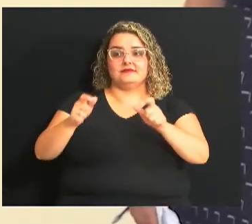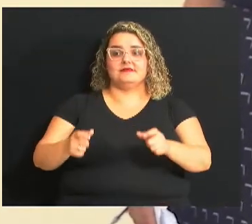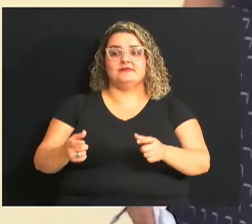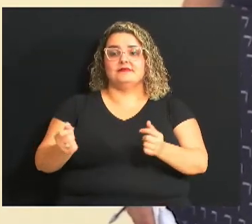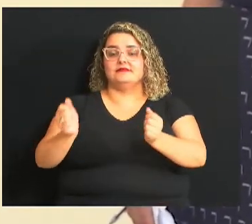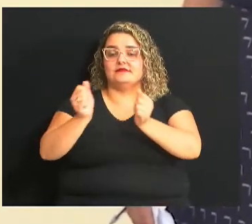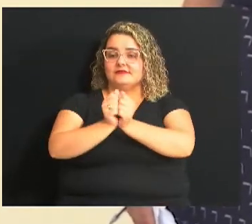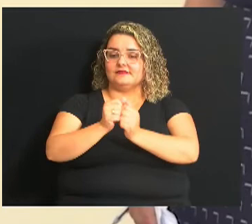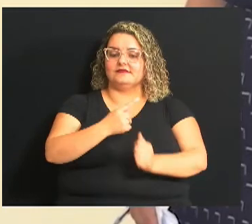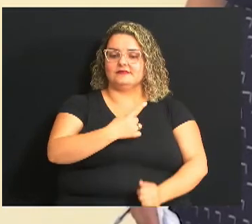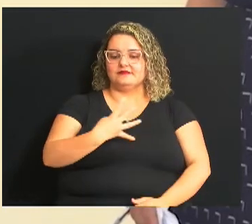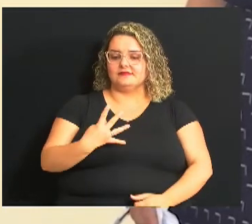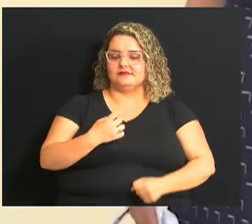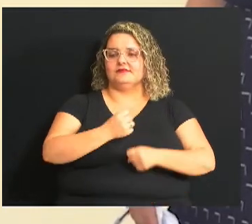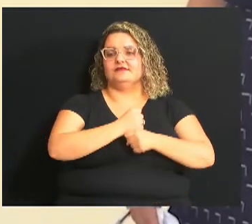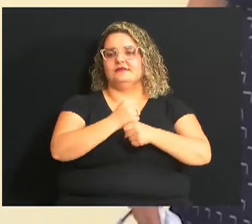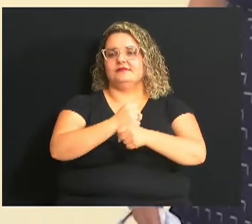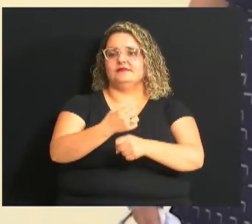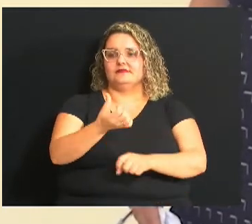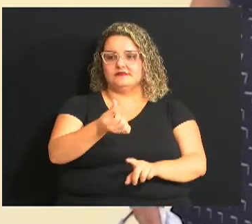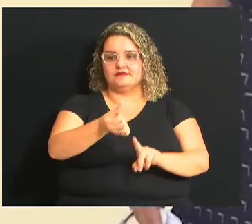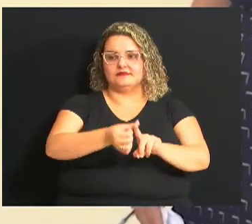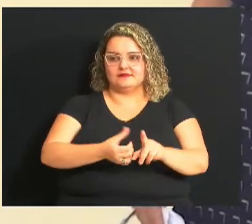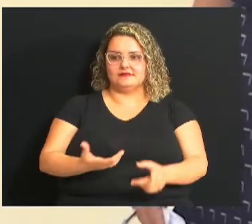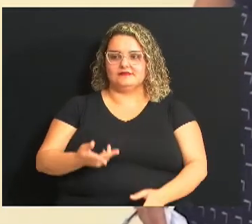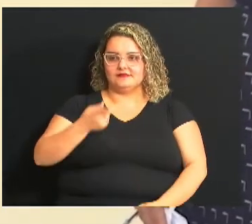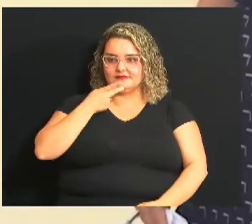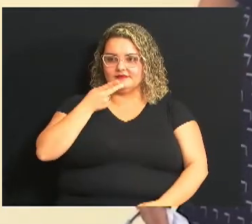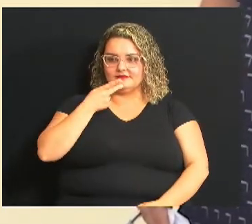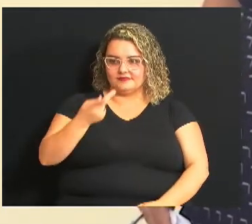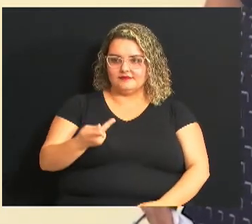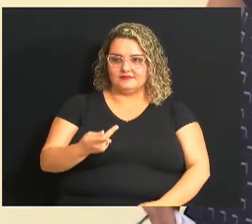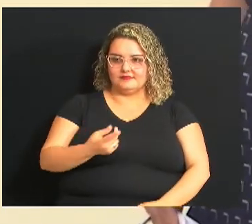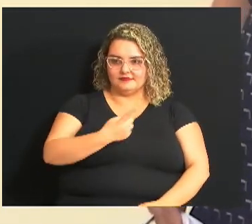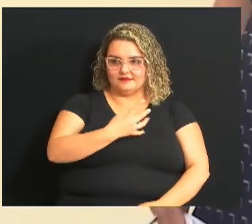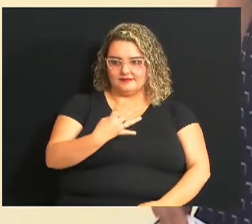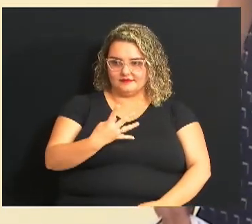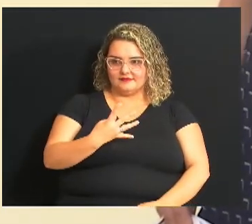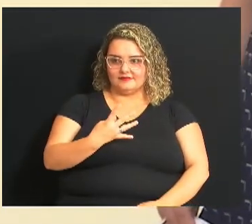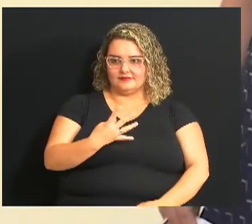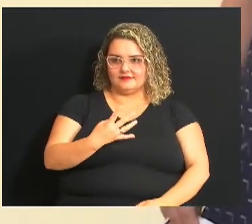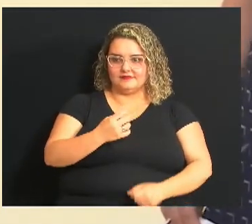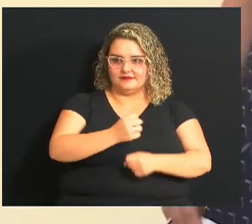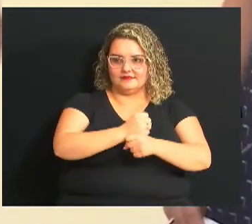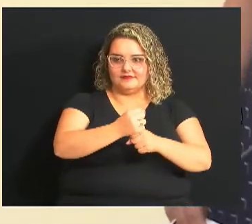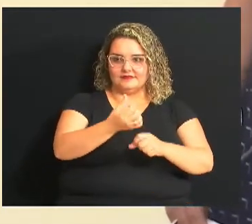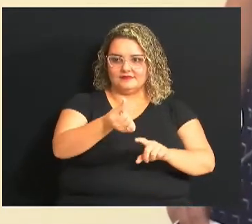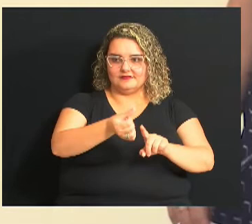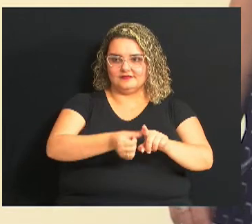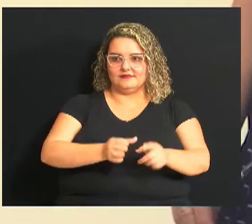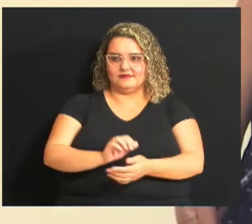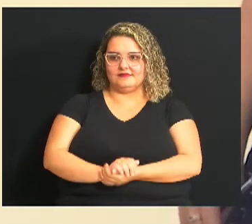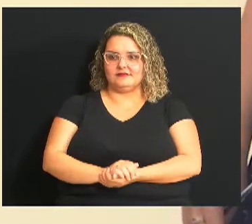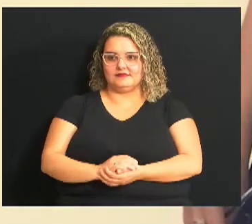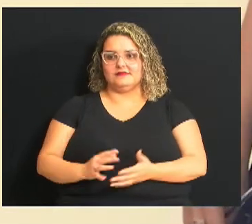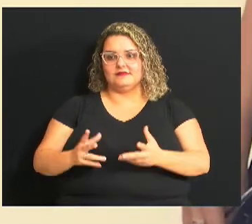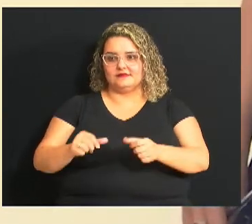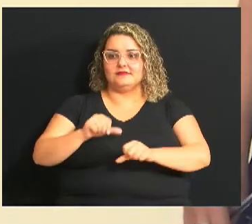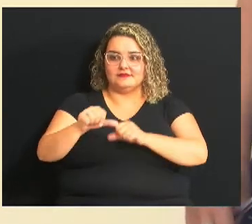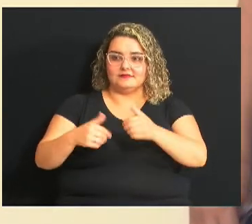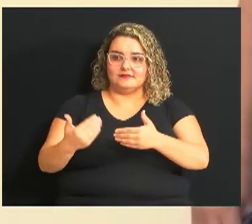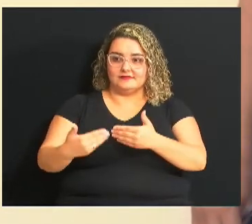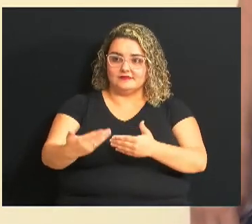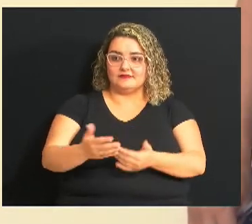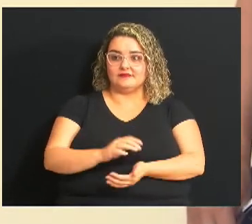nesses 14 anos e meio, né? Eu falo 14 anos e meio porque tudo pode mudar a partir, né, dos próximos dias aí.